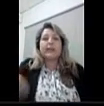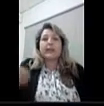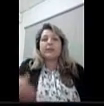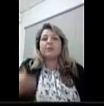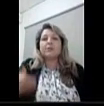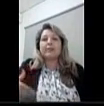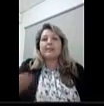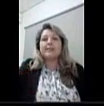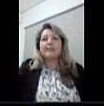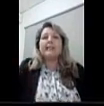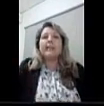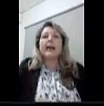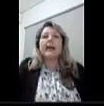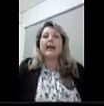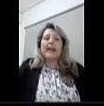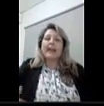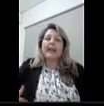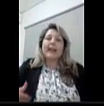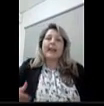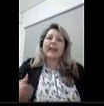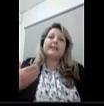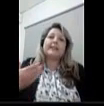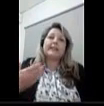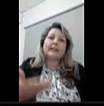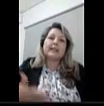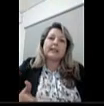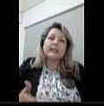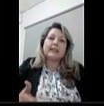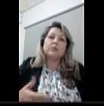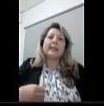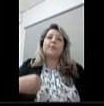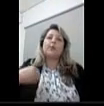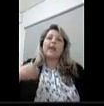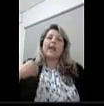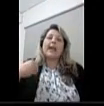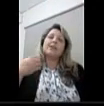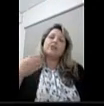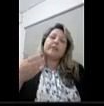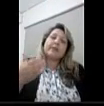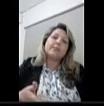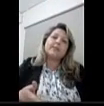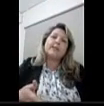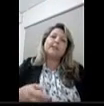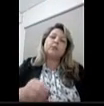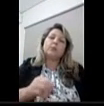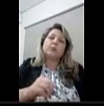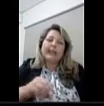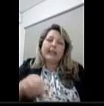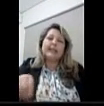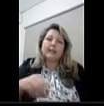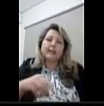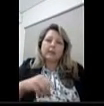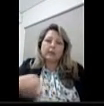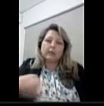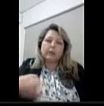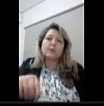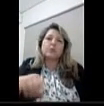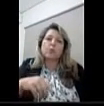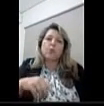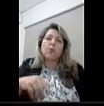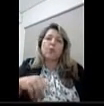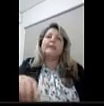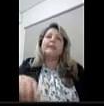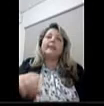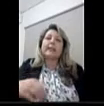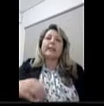porque isso vai facilitar, ela vai ter ganhos no tempo, ela já vai buscando ler o texto,